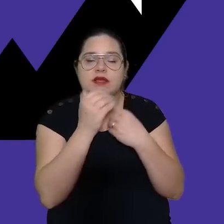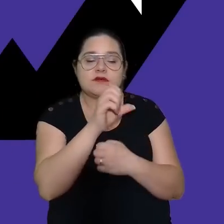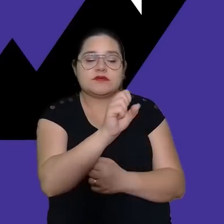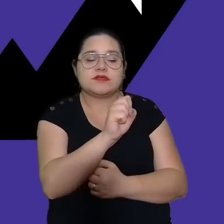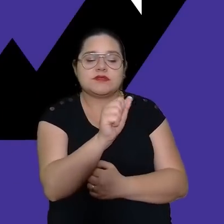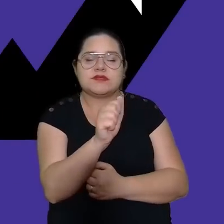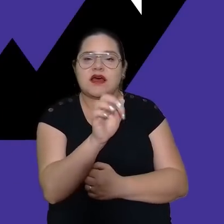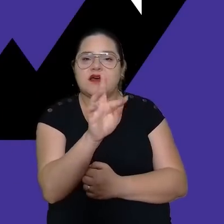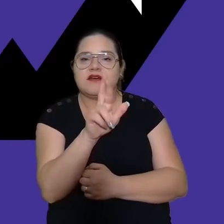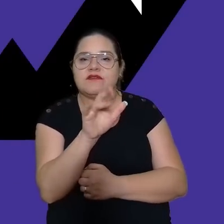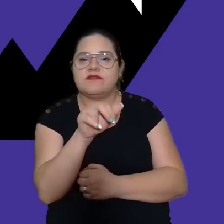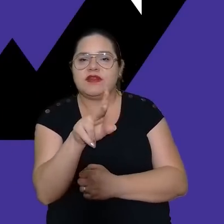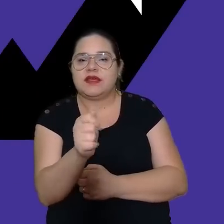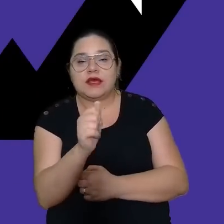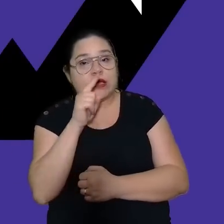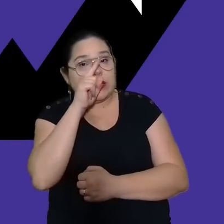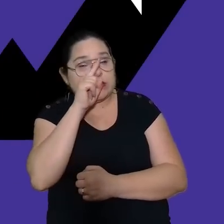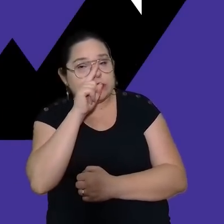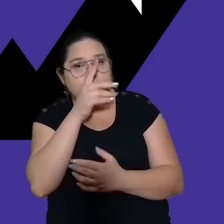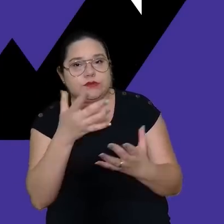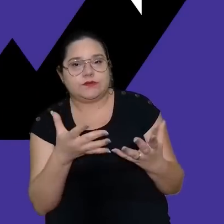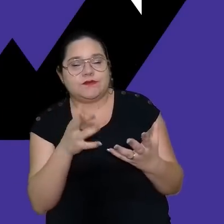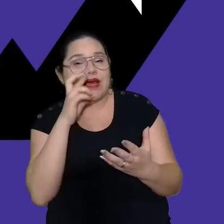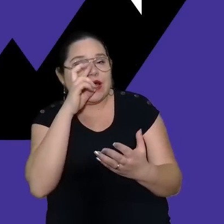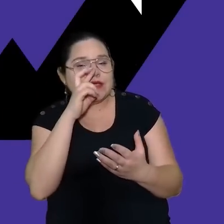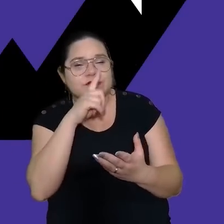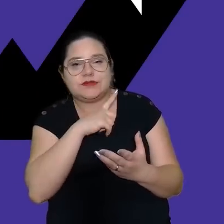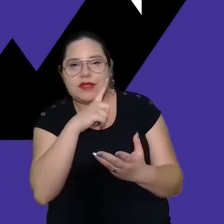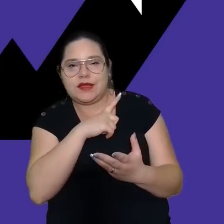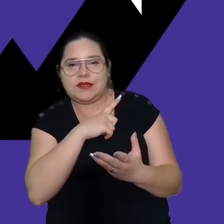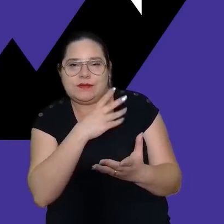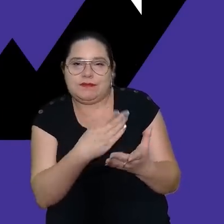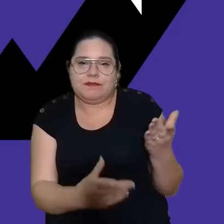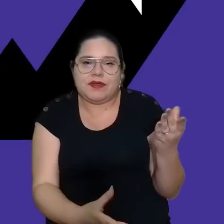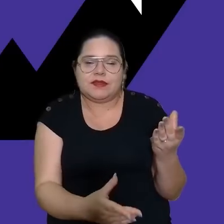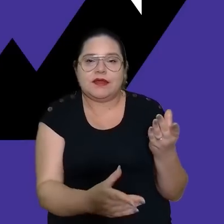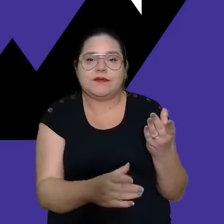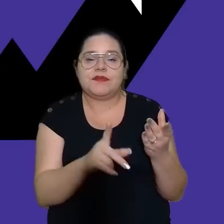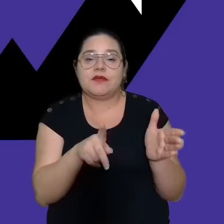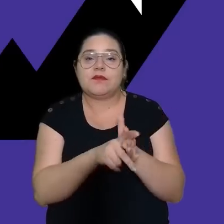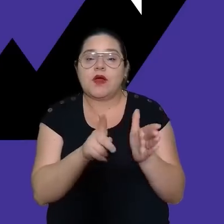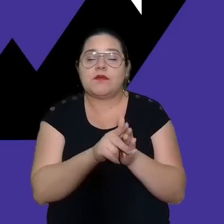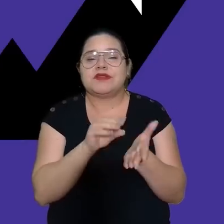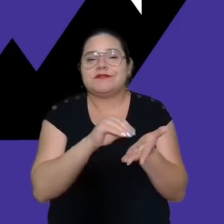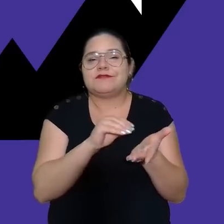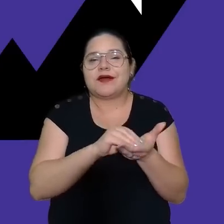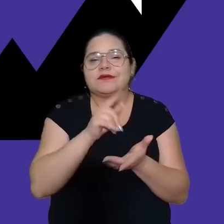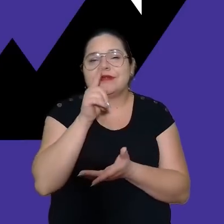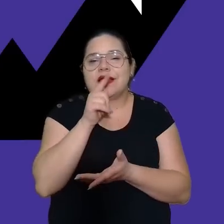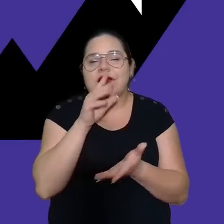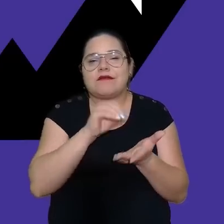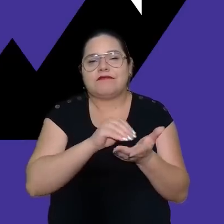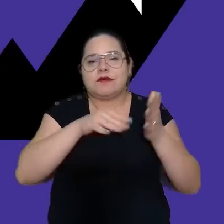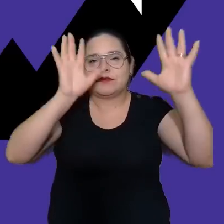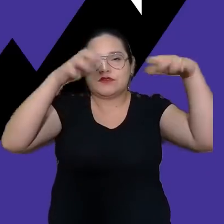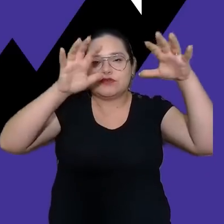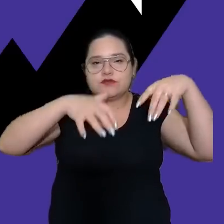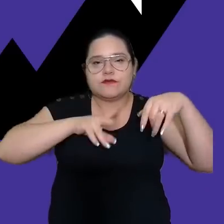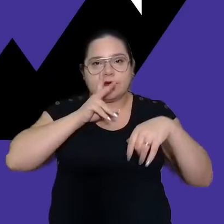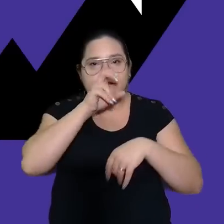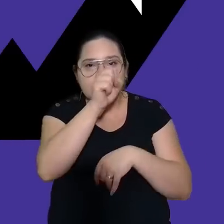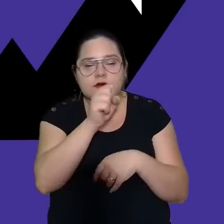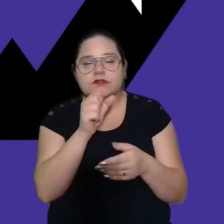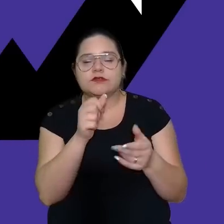corre muito risco, então onde há uma questão hídrica de falta de chuvas, né, mais acentuadas,